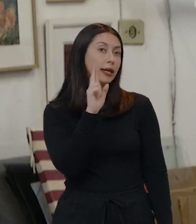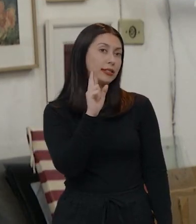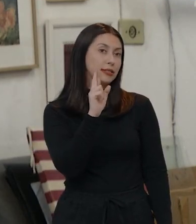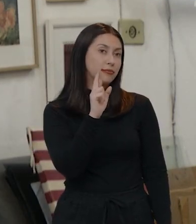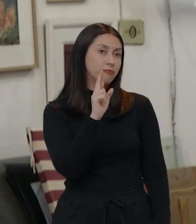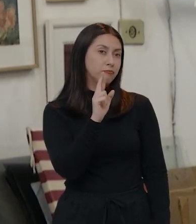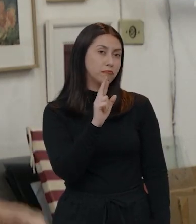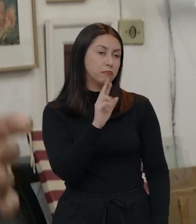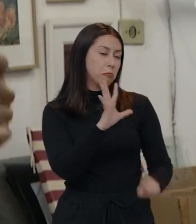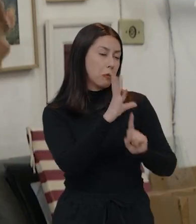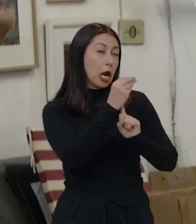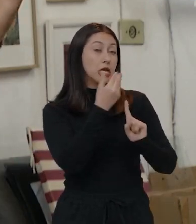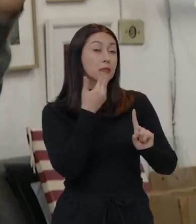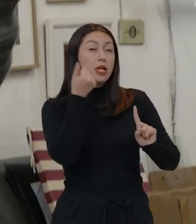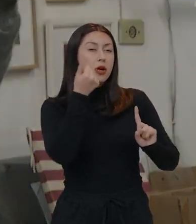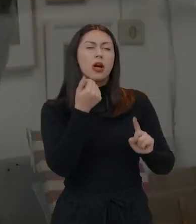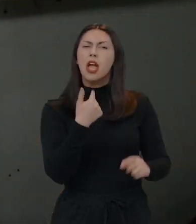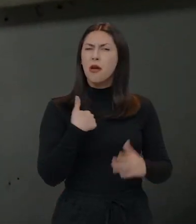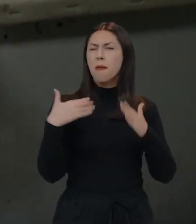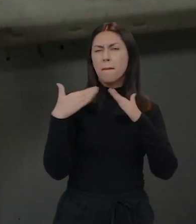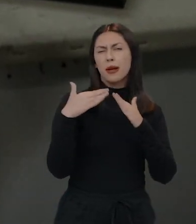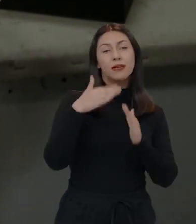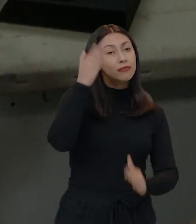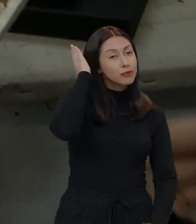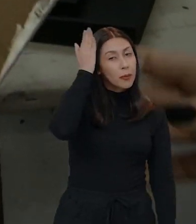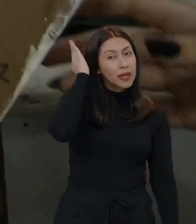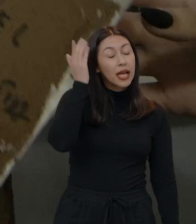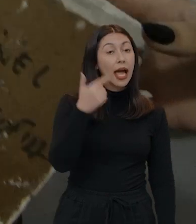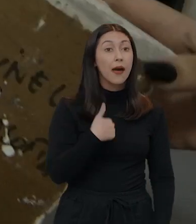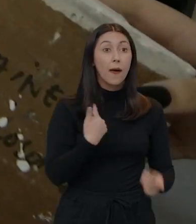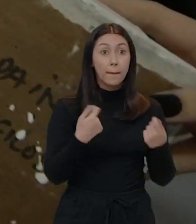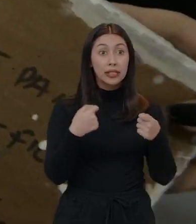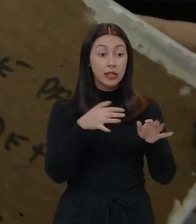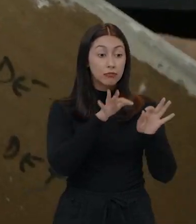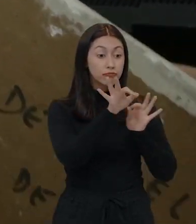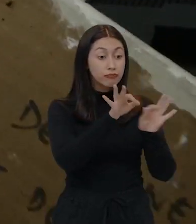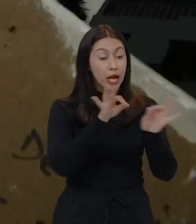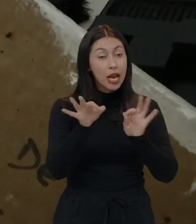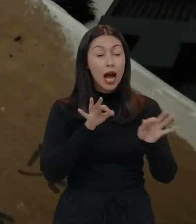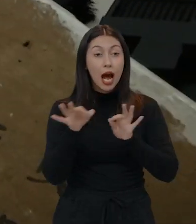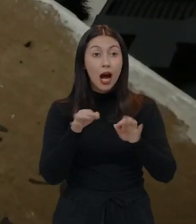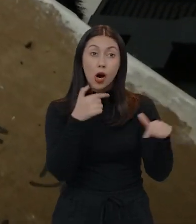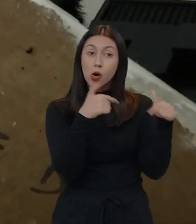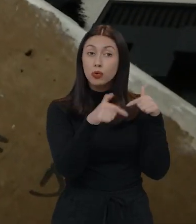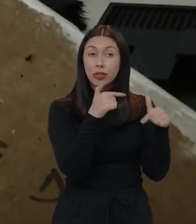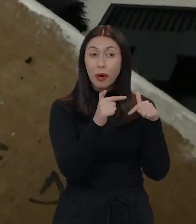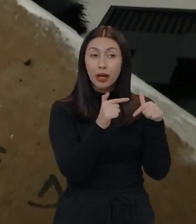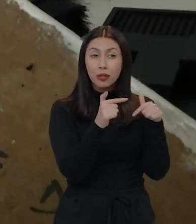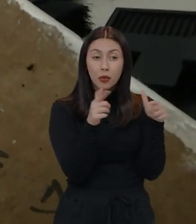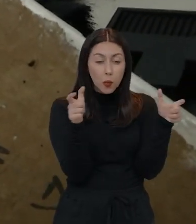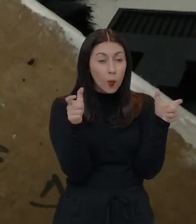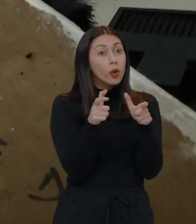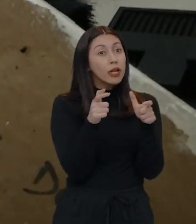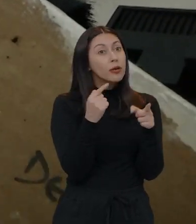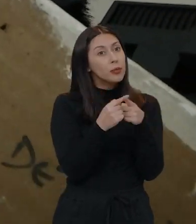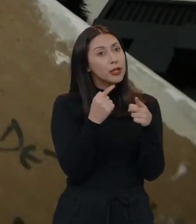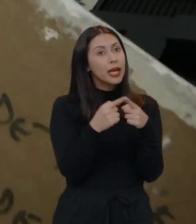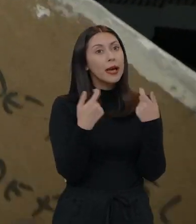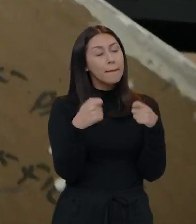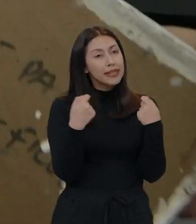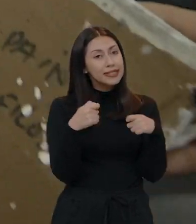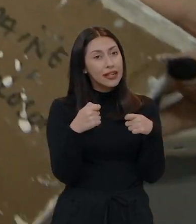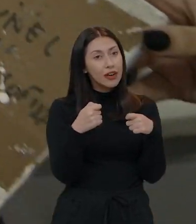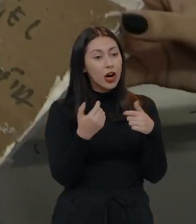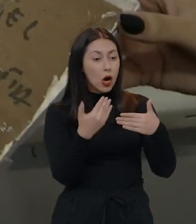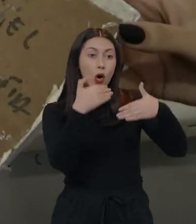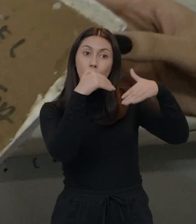melhores obras. Essa época eu morava em Taubaté, então eu tinha que fazer os trabalhos limitado, que era para caber no bagageiro. Ah, entendi. Dos